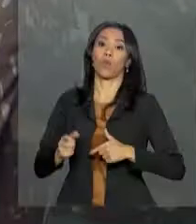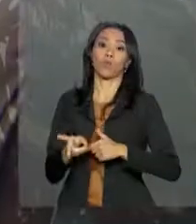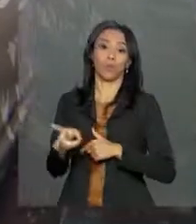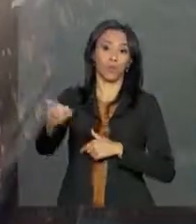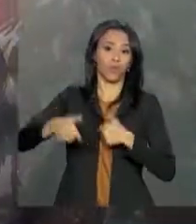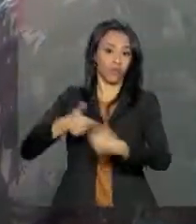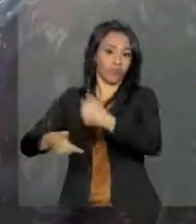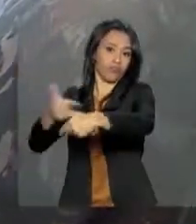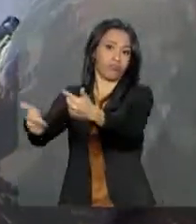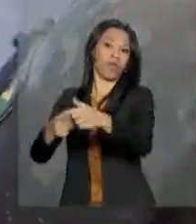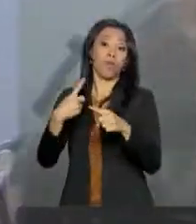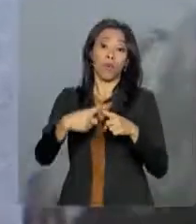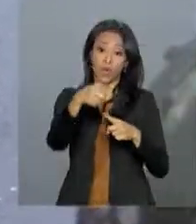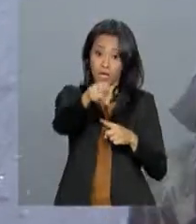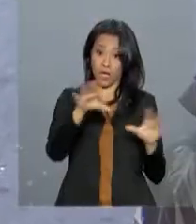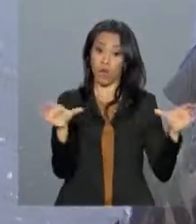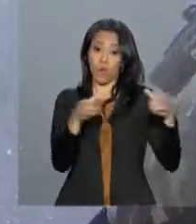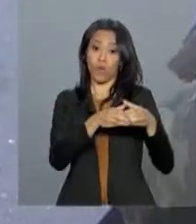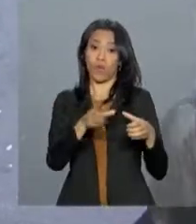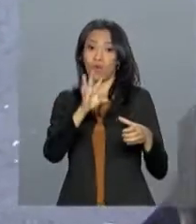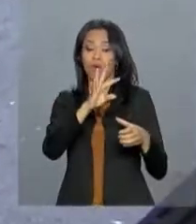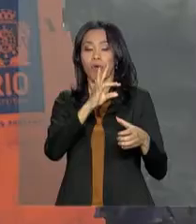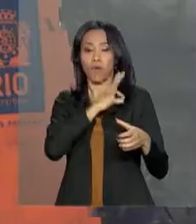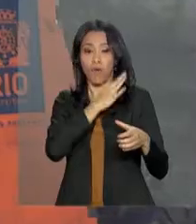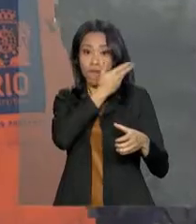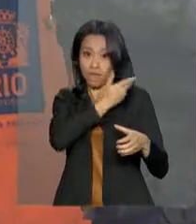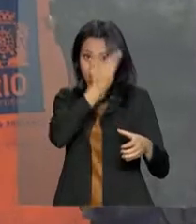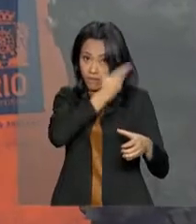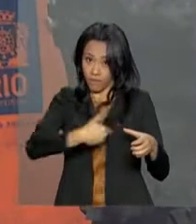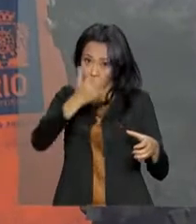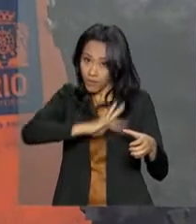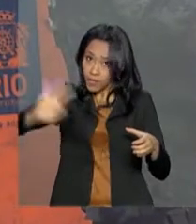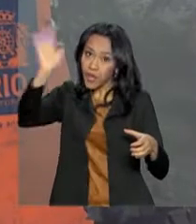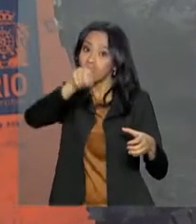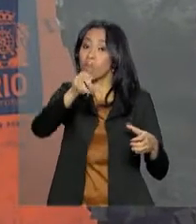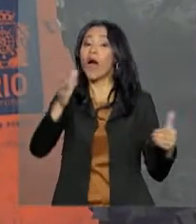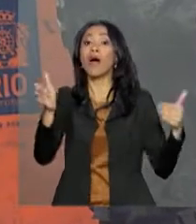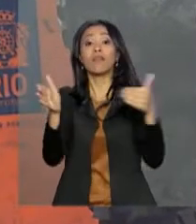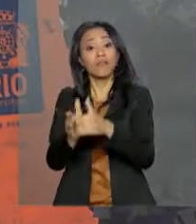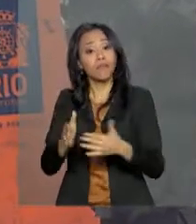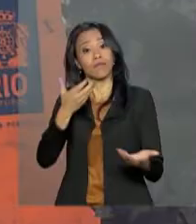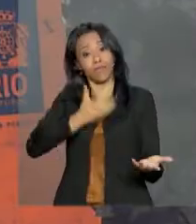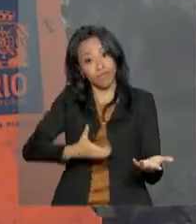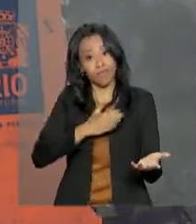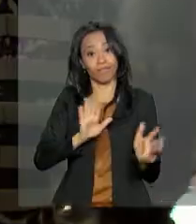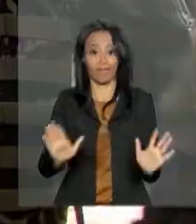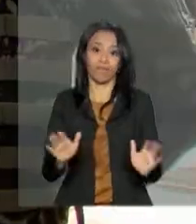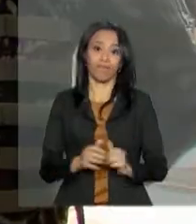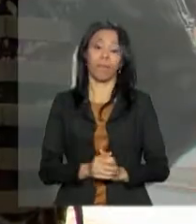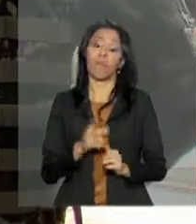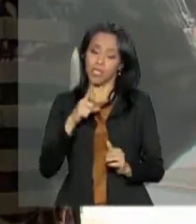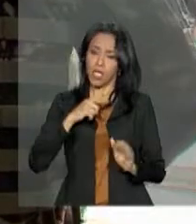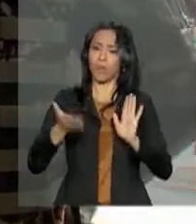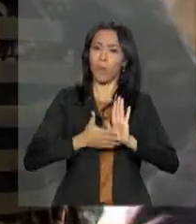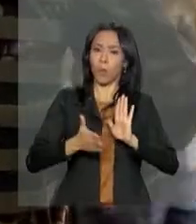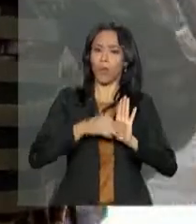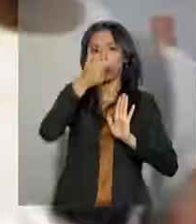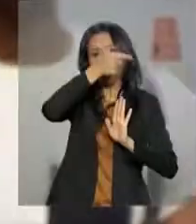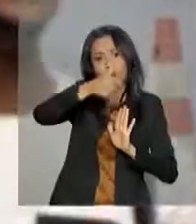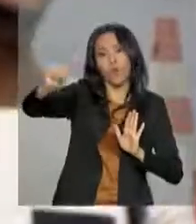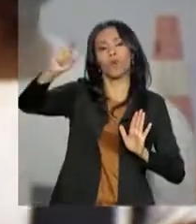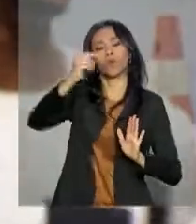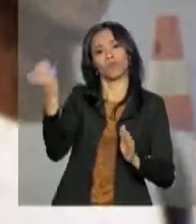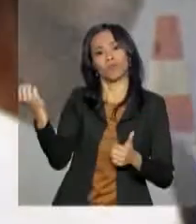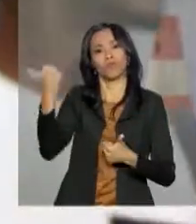prevê ações até 31 de dezembro de 2018 e traz sugestões para o próximo governo e muitos dos projectos